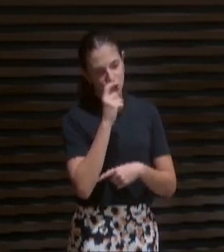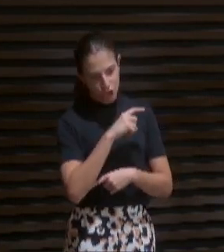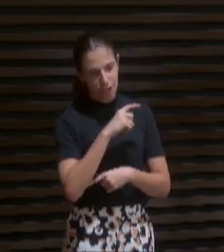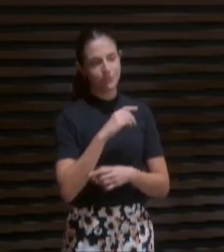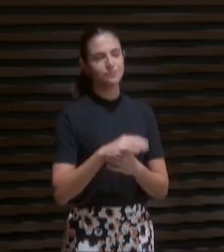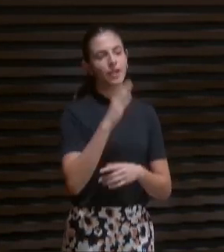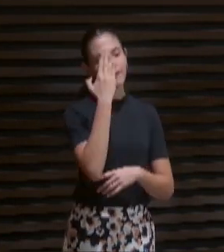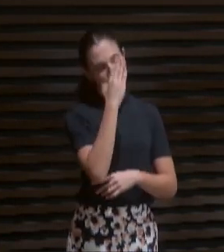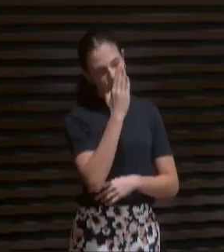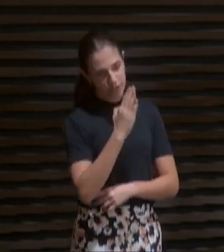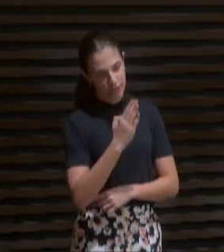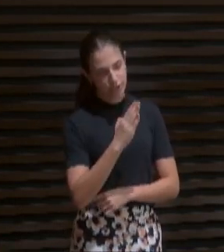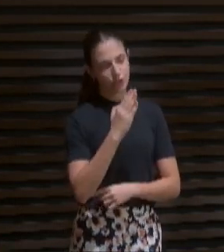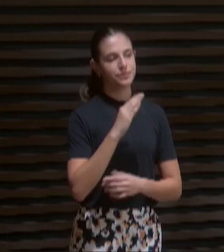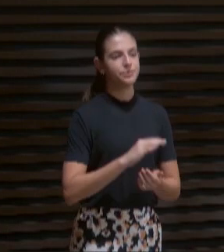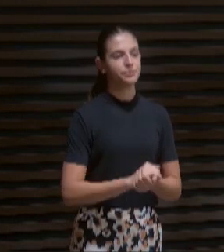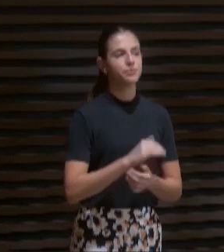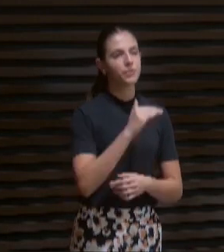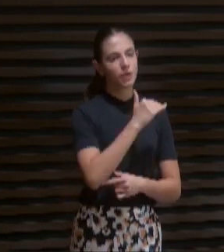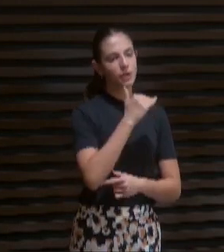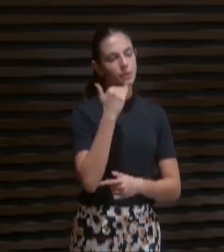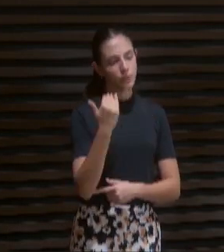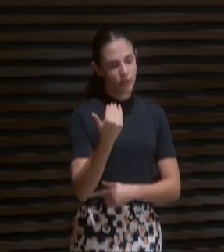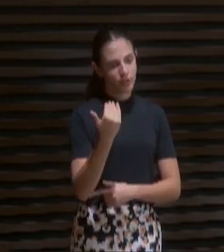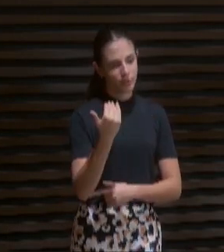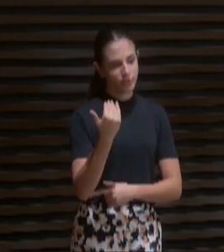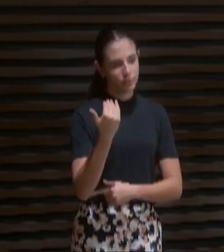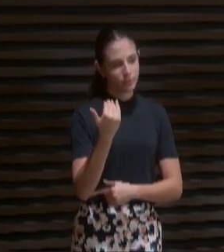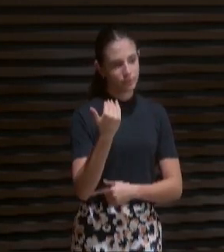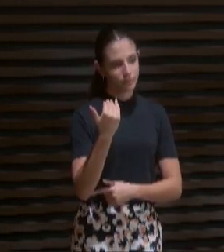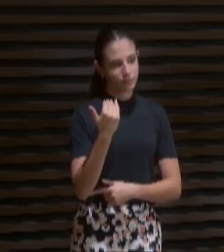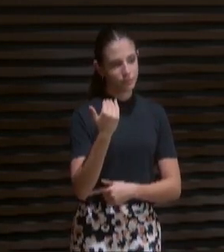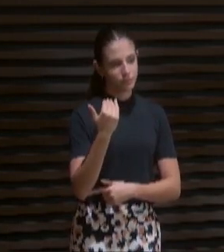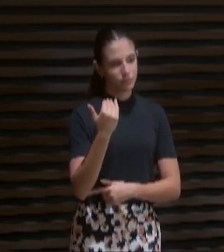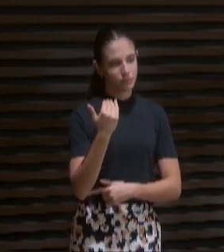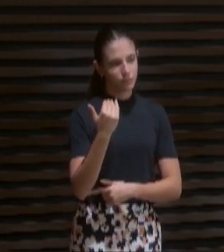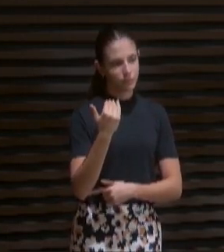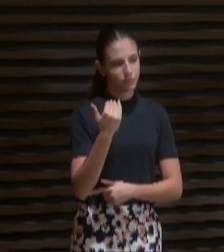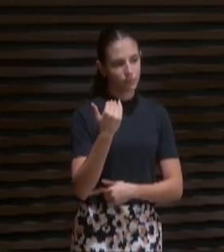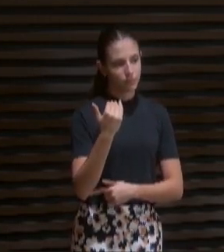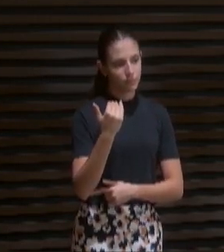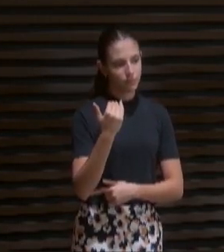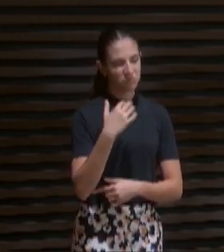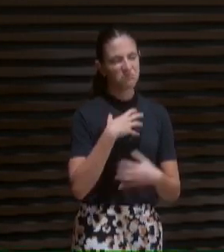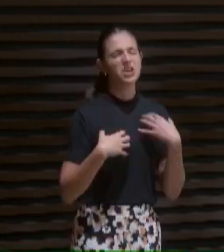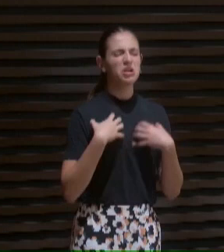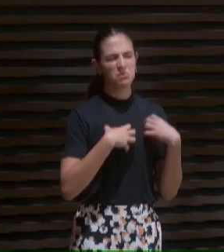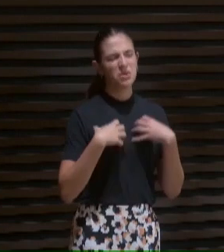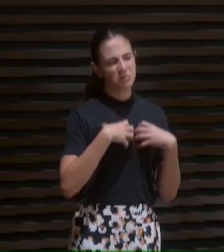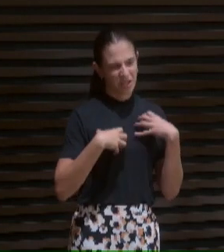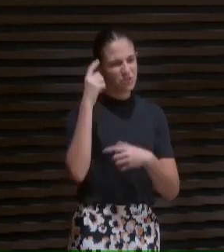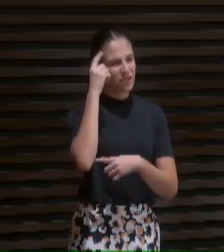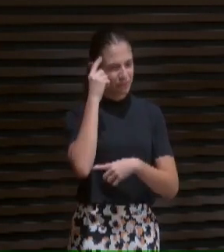da falsidade. Morreu, talvez de maus tratos emocionais.